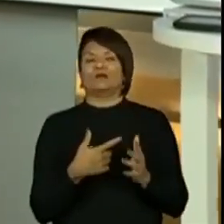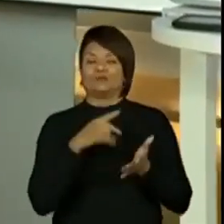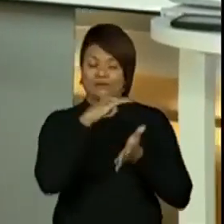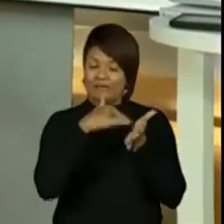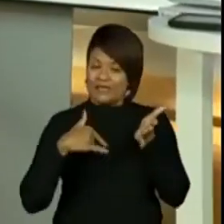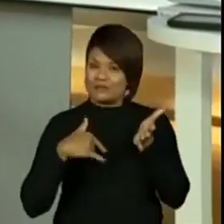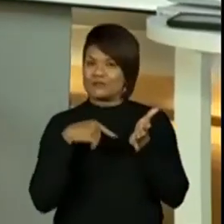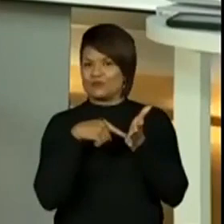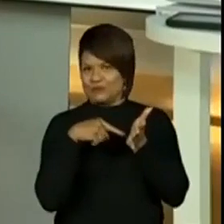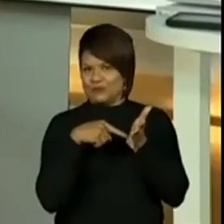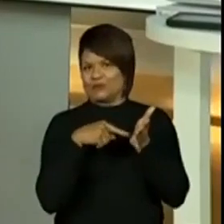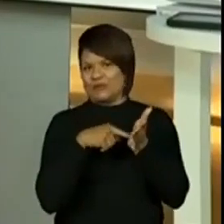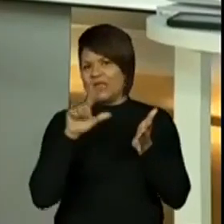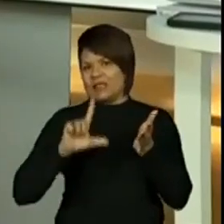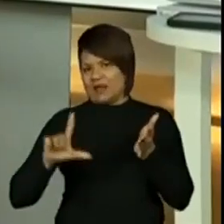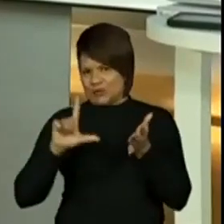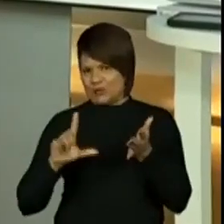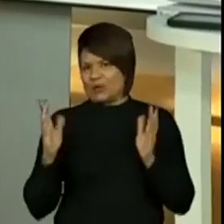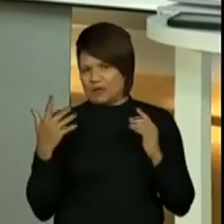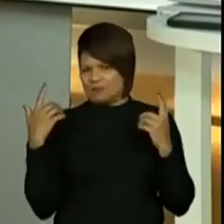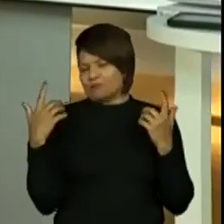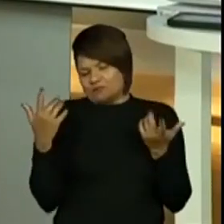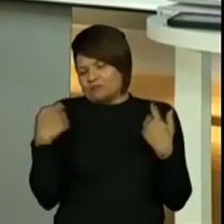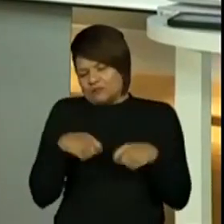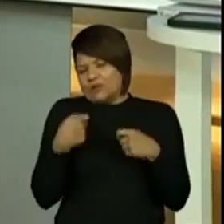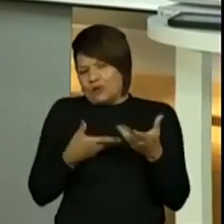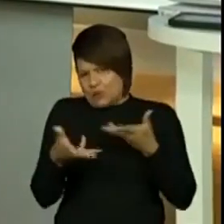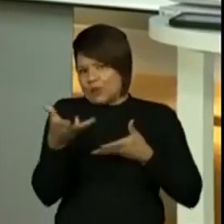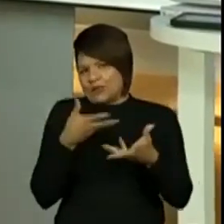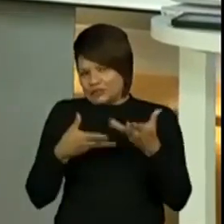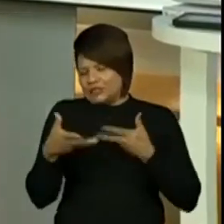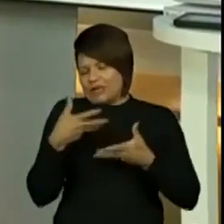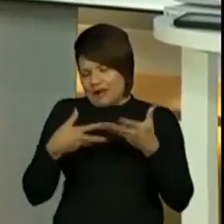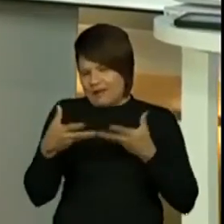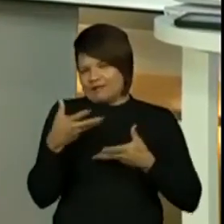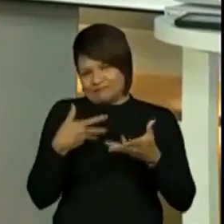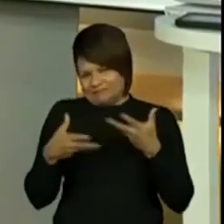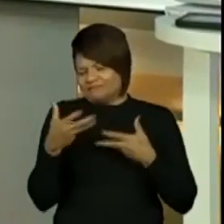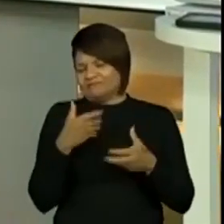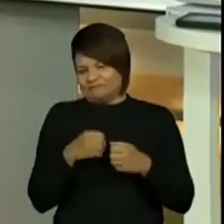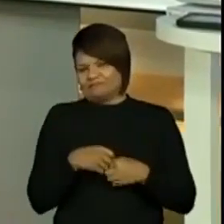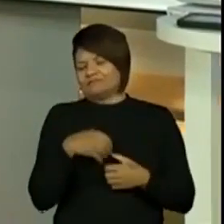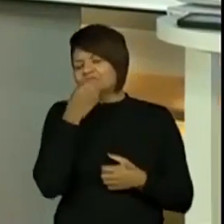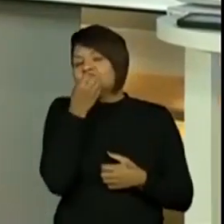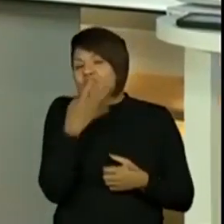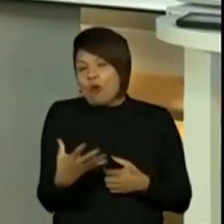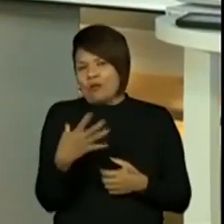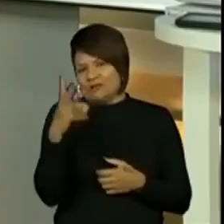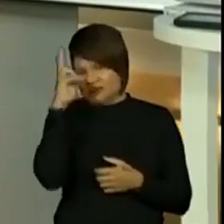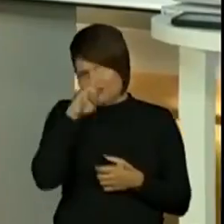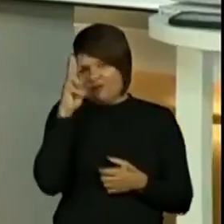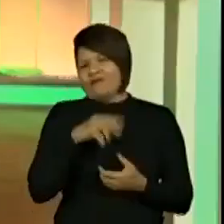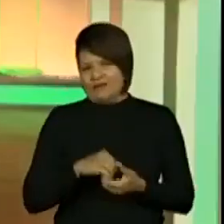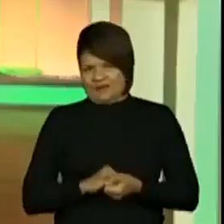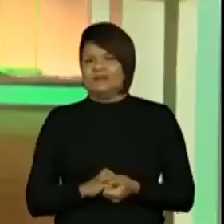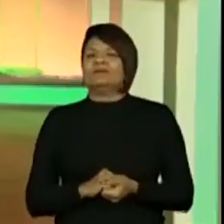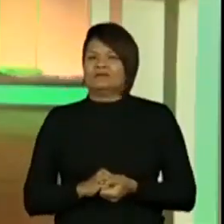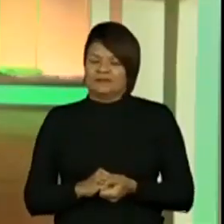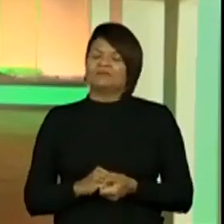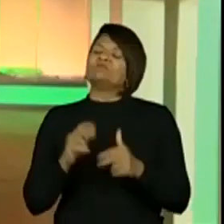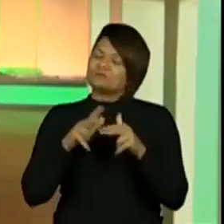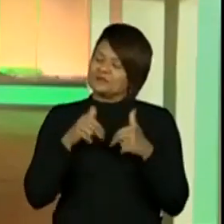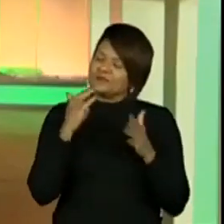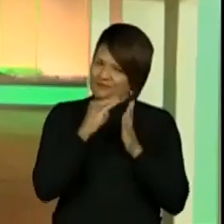como compartilhar boas histórias. Eu preciso compartilhar boas histórias. Por isso que eu trago textos literários